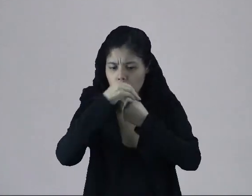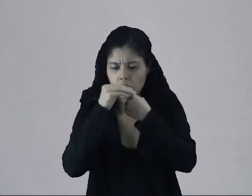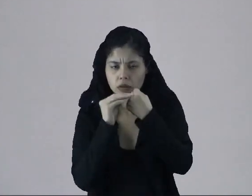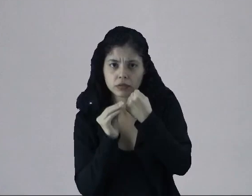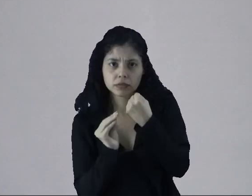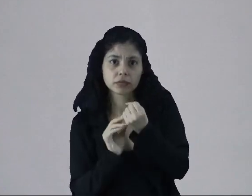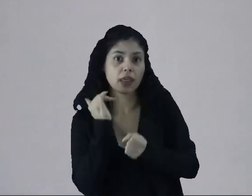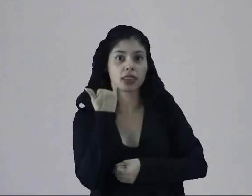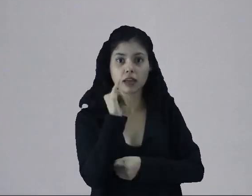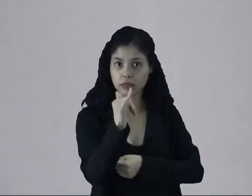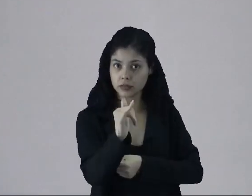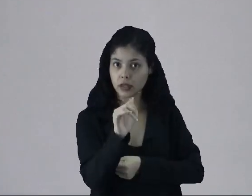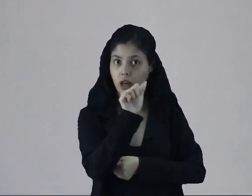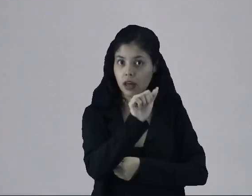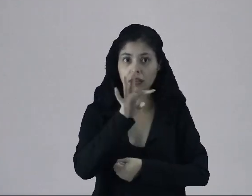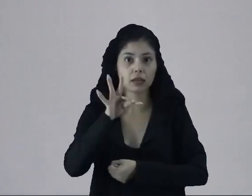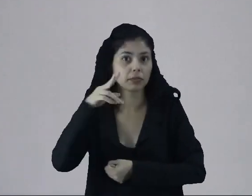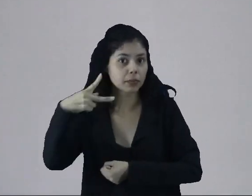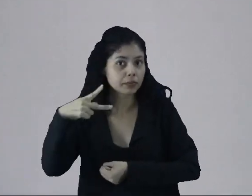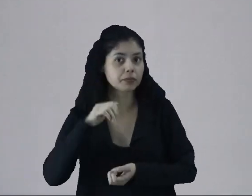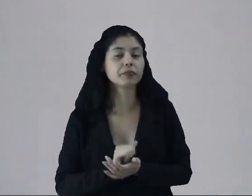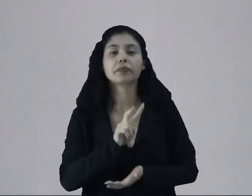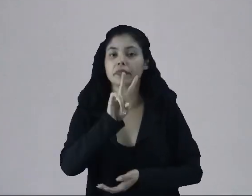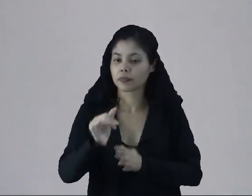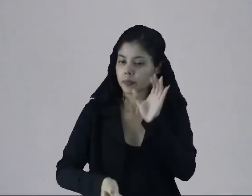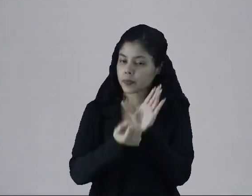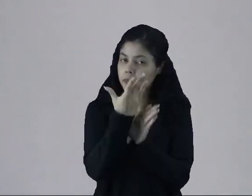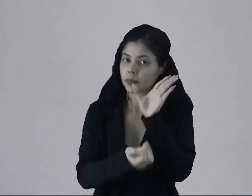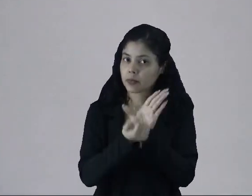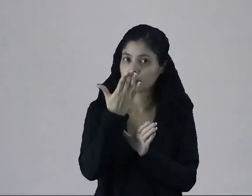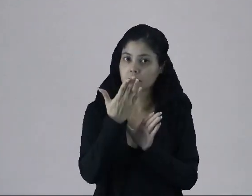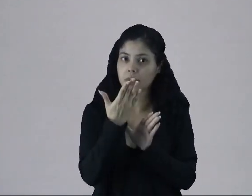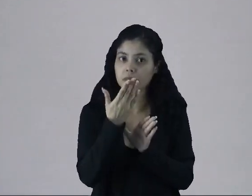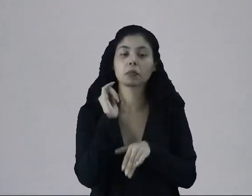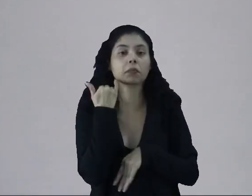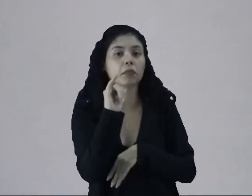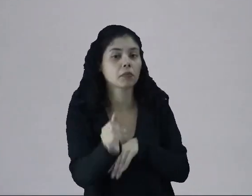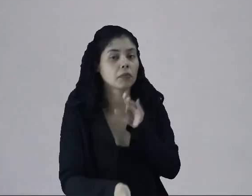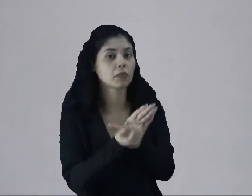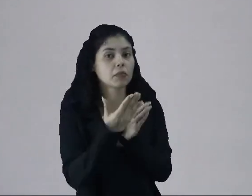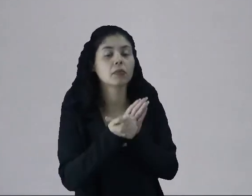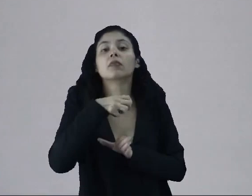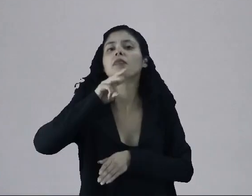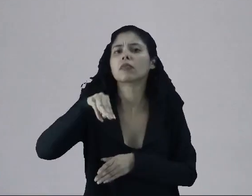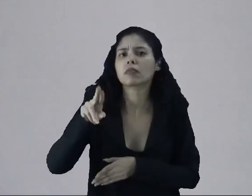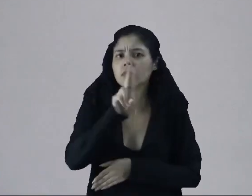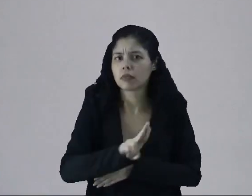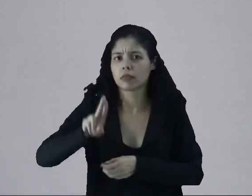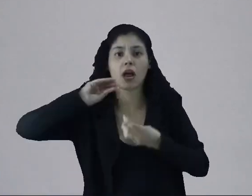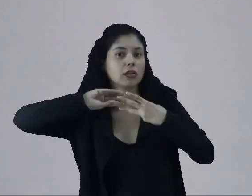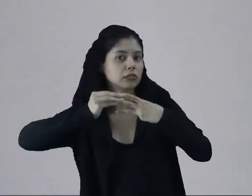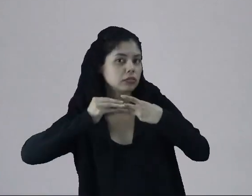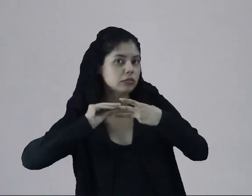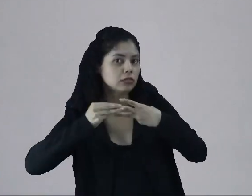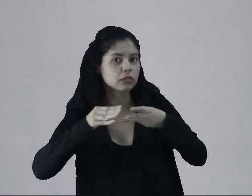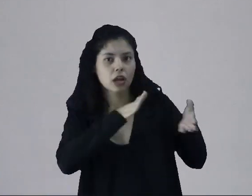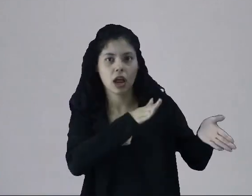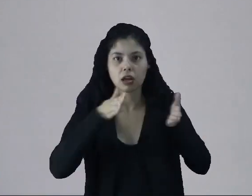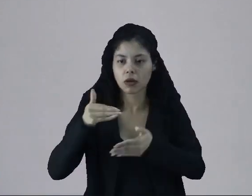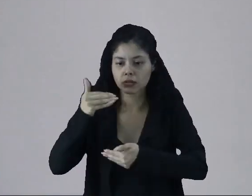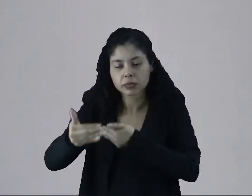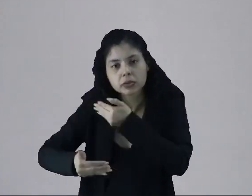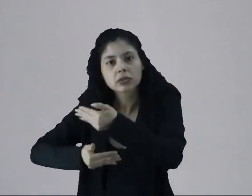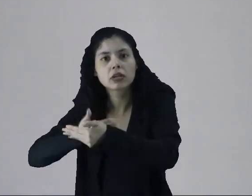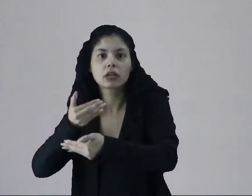molécula de energia ATP, ela vai ser produzida para não dar energia. Quem vai usar ATP? A célula, a partir dos seus